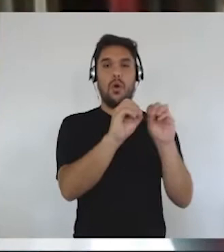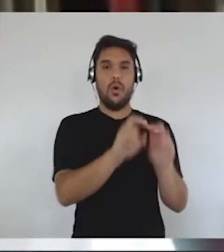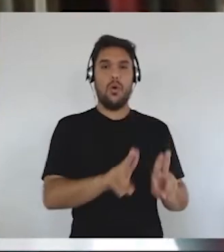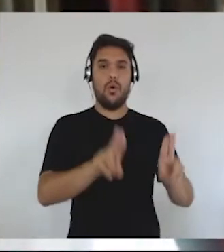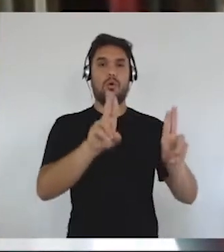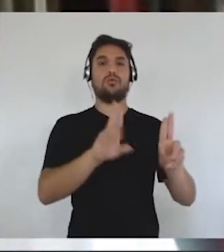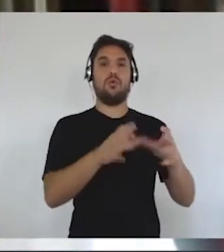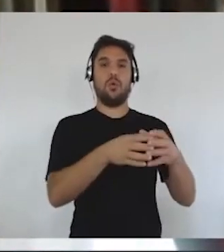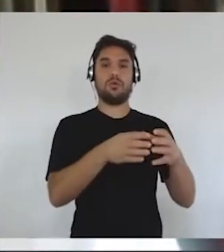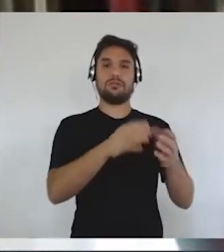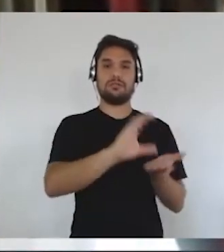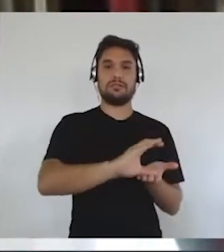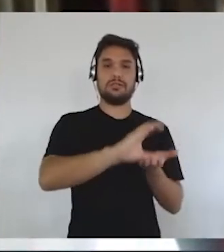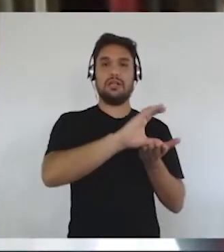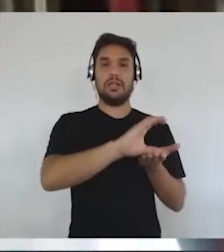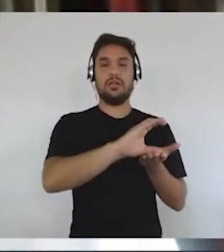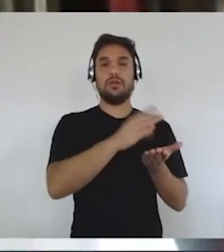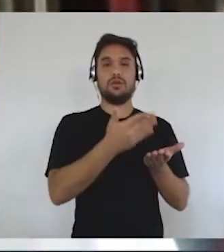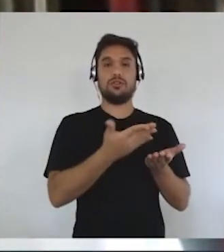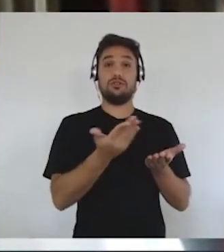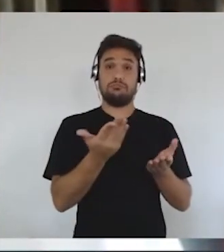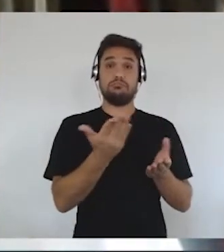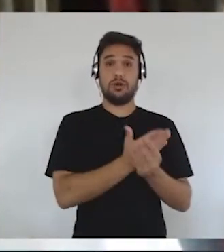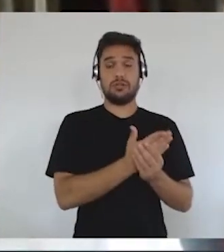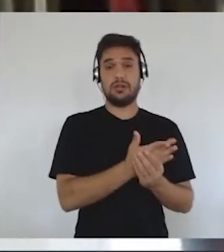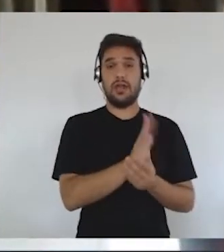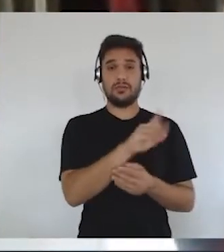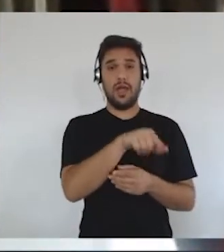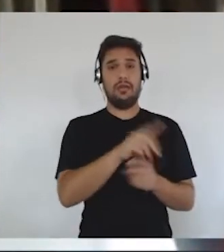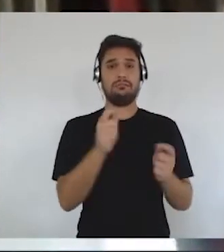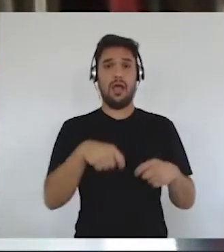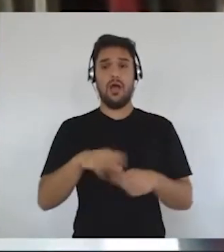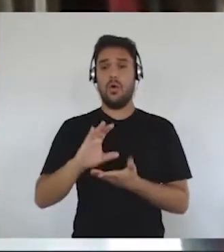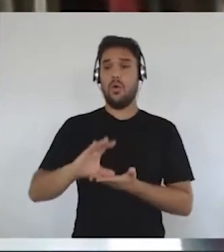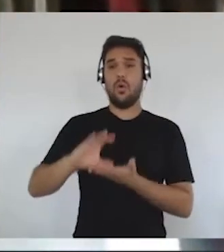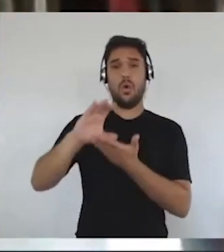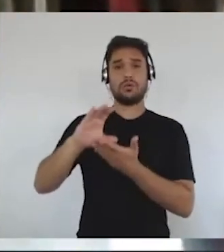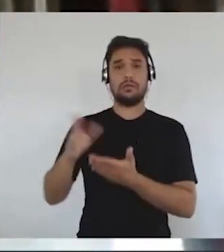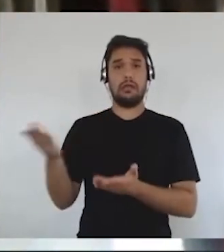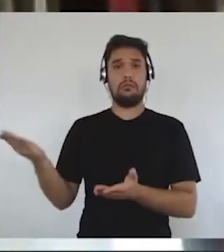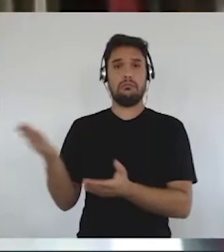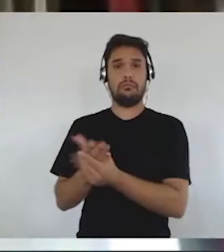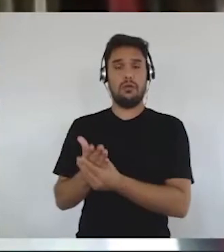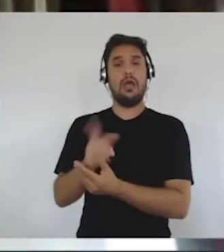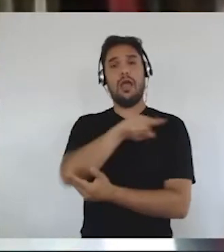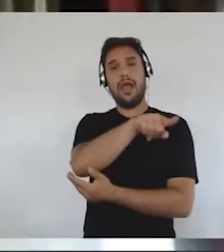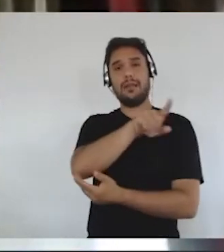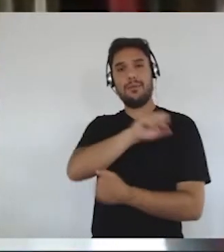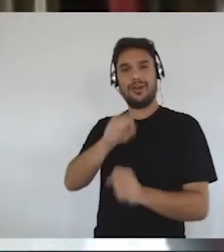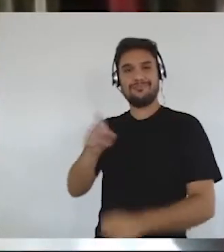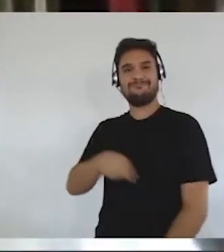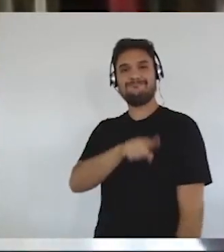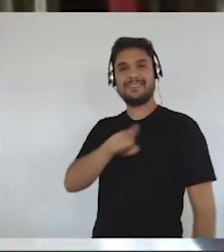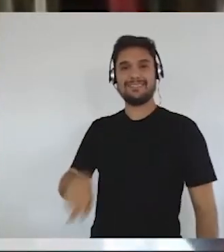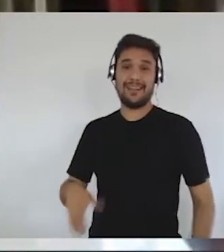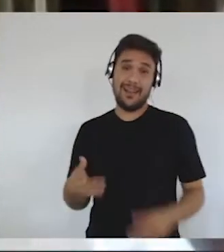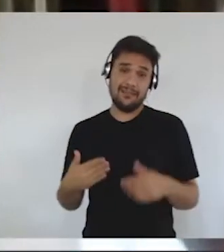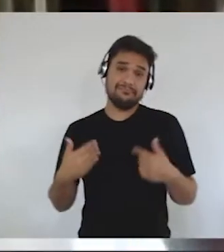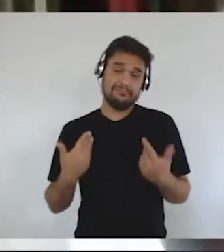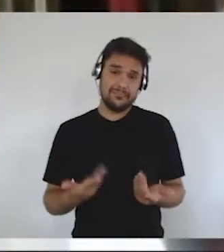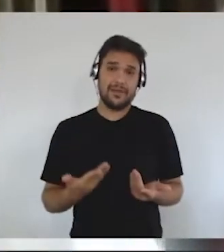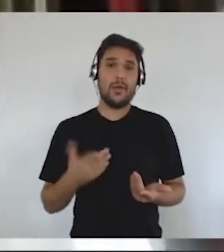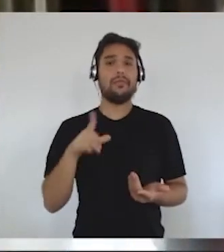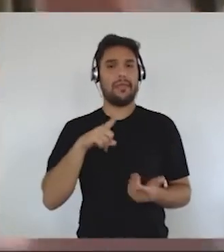ONU, que pode vetar uma decisão do Conselho que dá guarida a uma decisão de um tribunal internacional, então temos mais